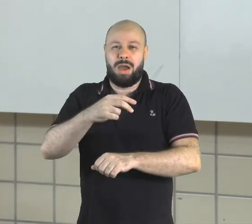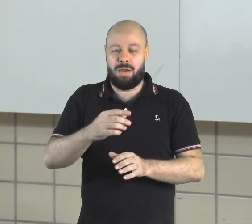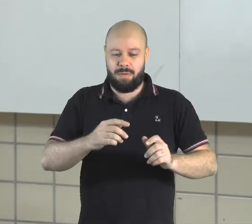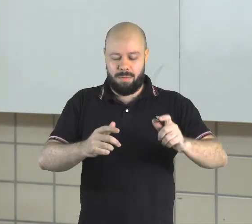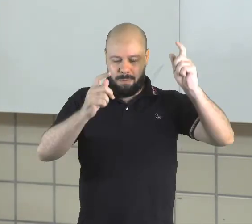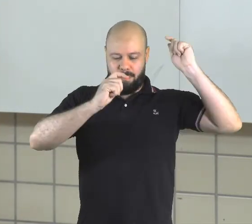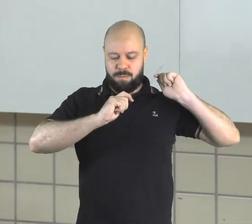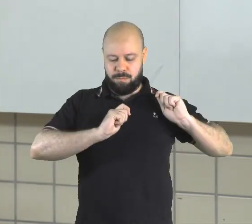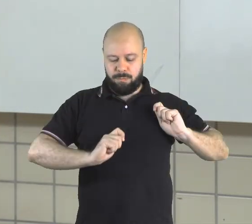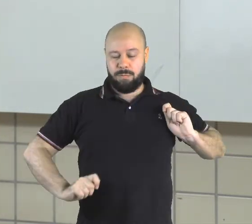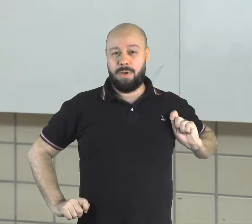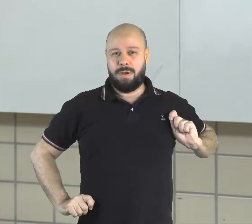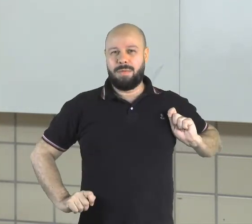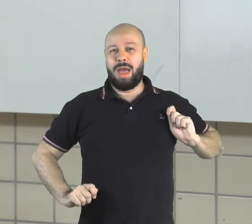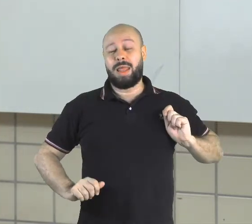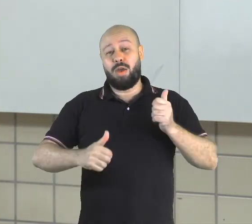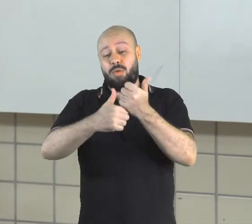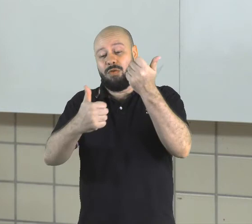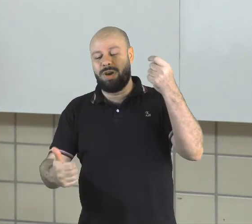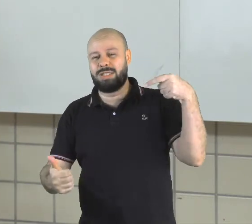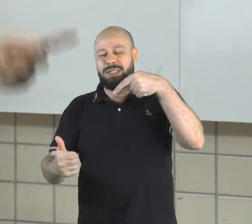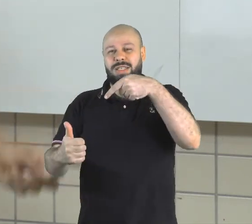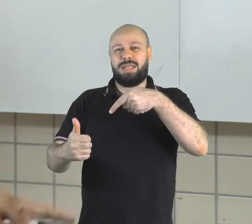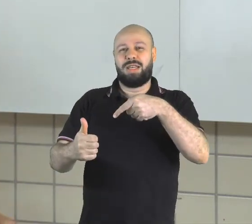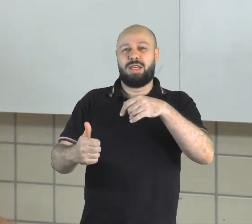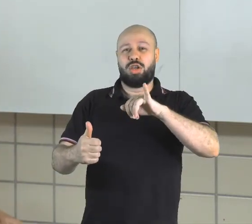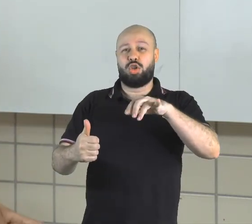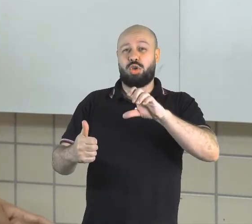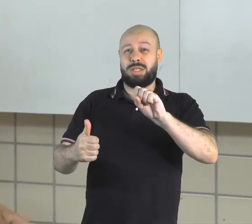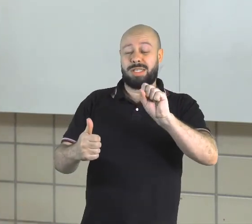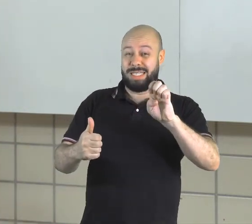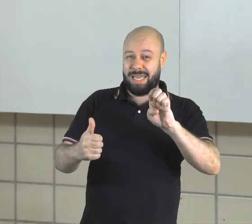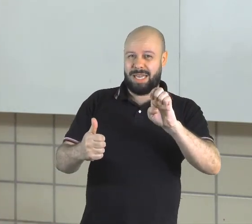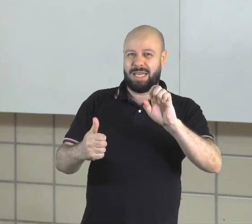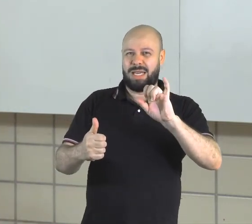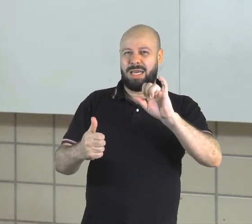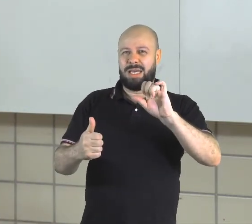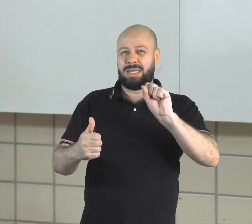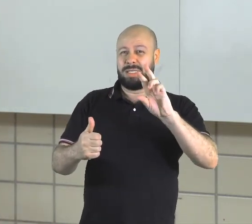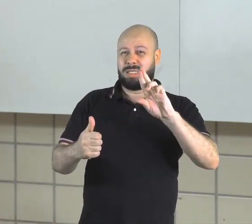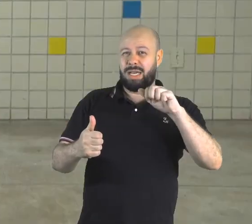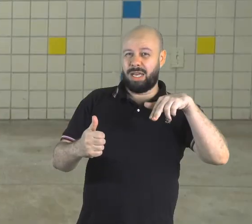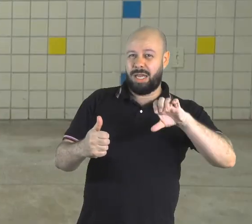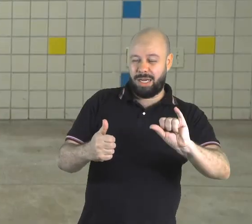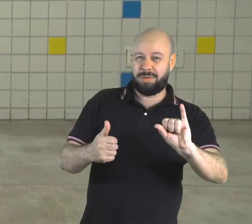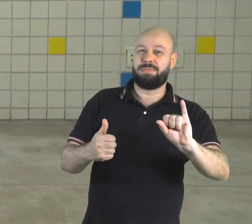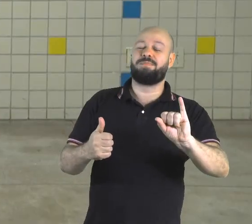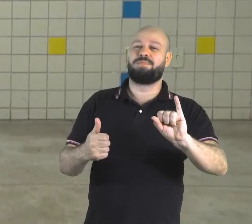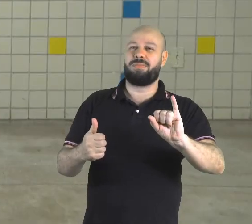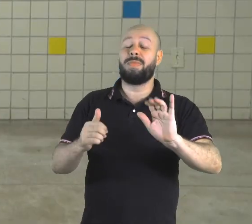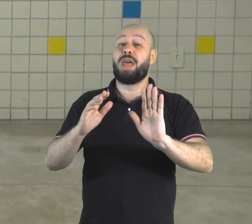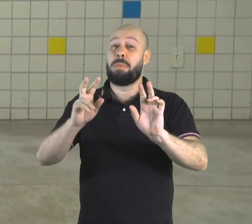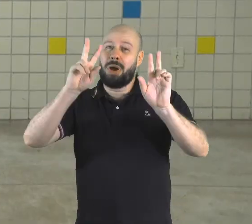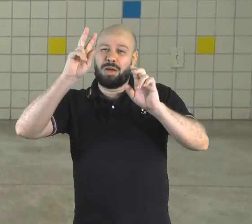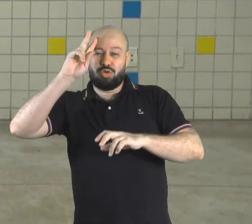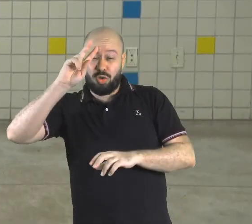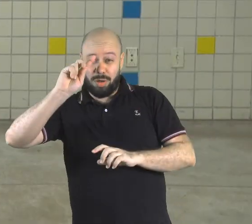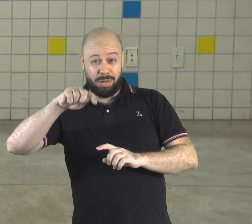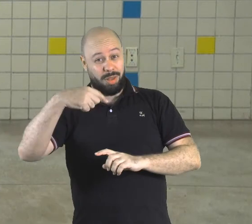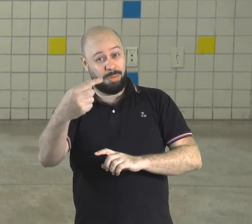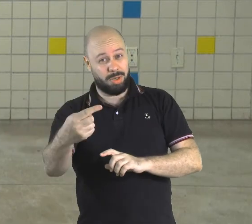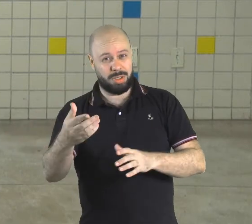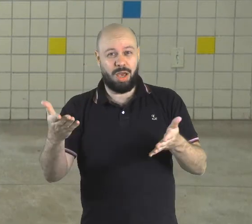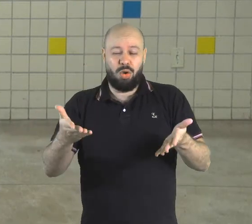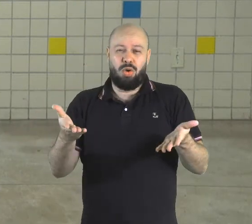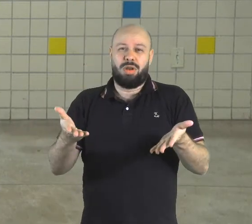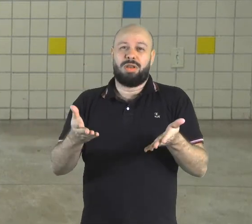quem assumiu foi o seu vice chamado José Sarney. Essa é uma história que nós vamos ter que continuar depois, porque agora nós